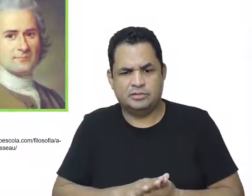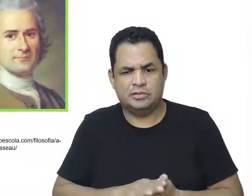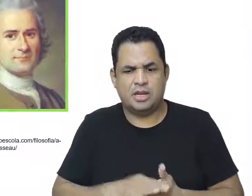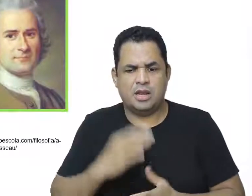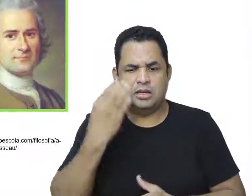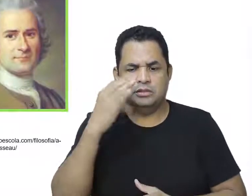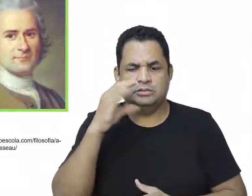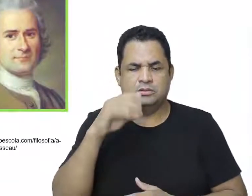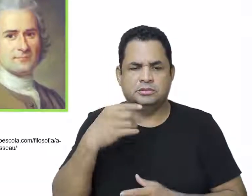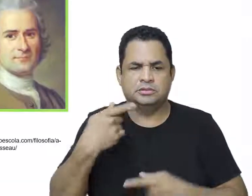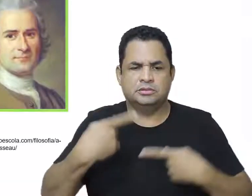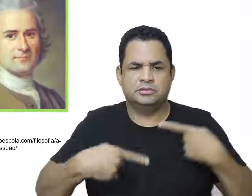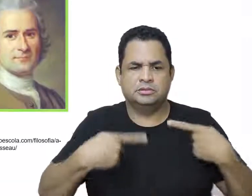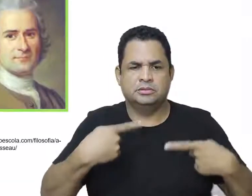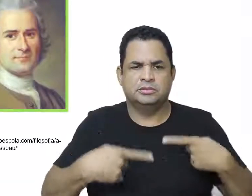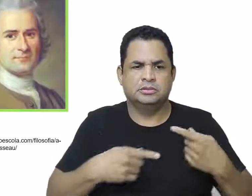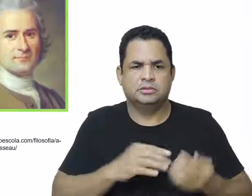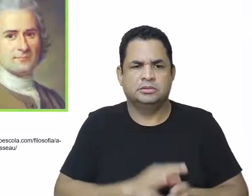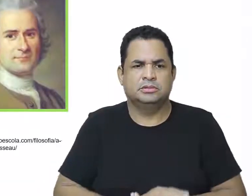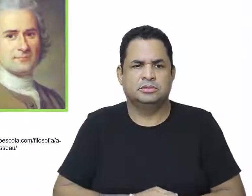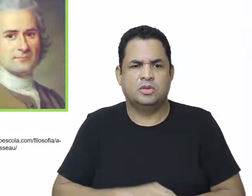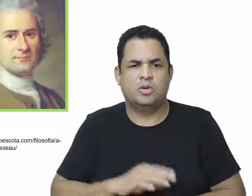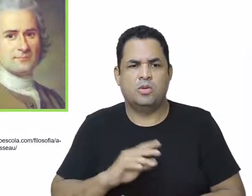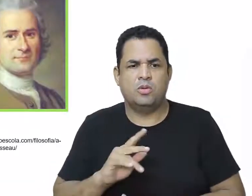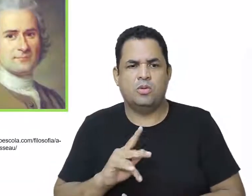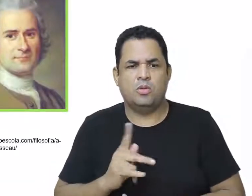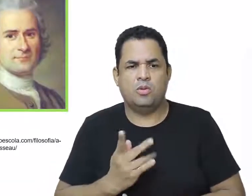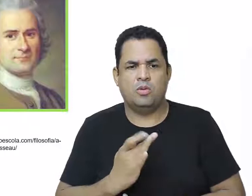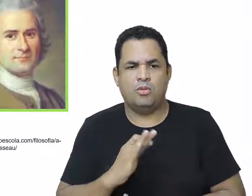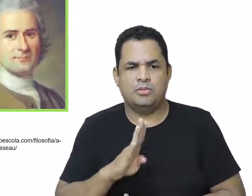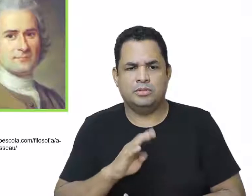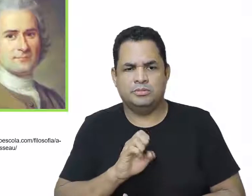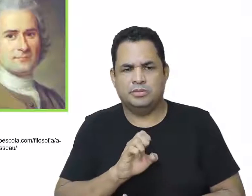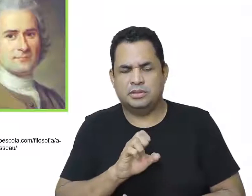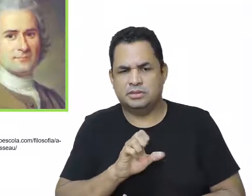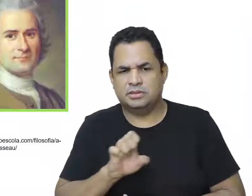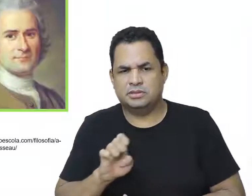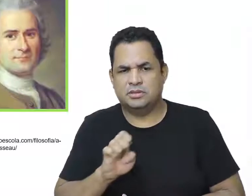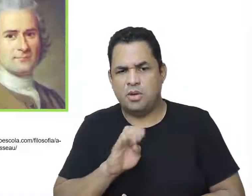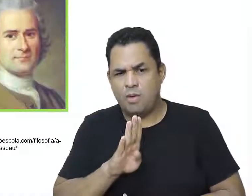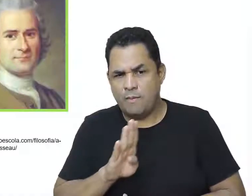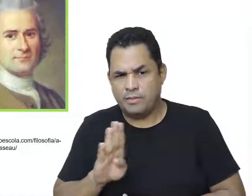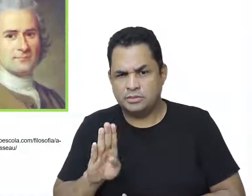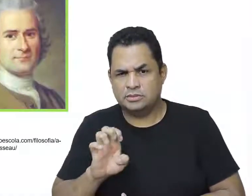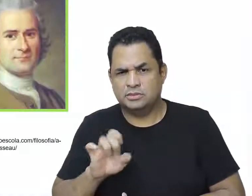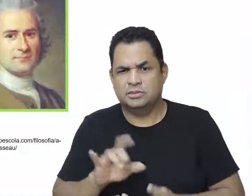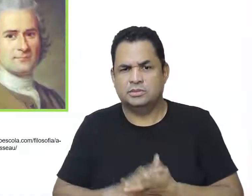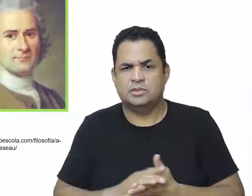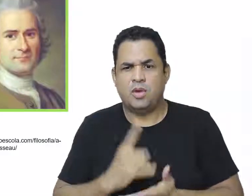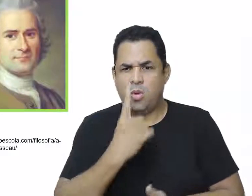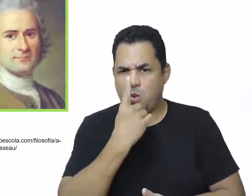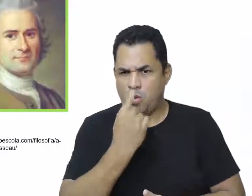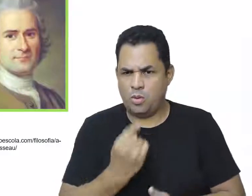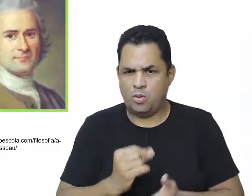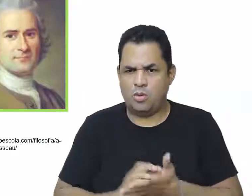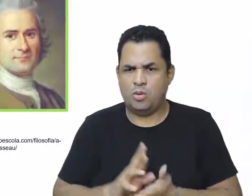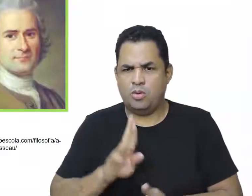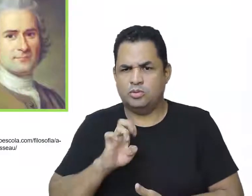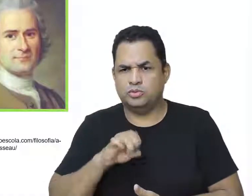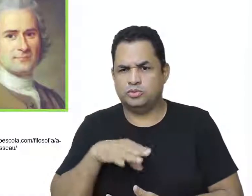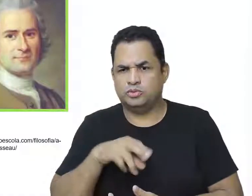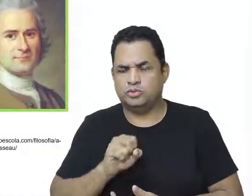ciência política, né, que foi o Thomas Hobbes, John Locke e o